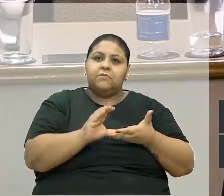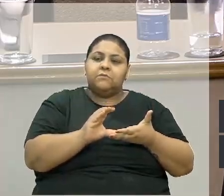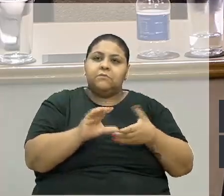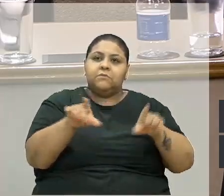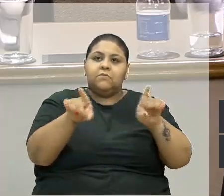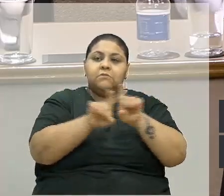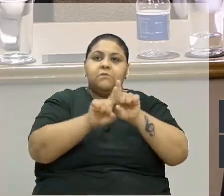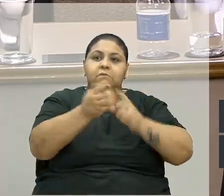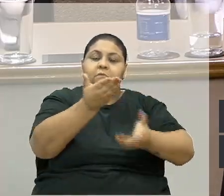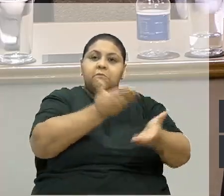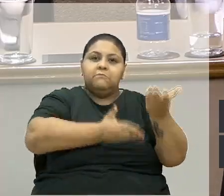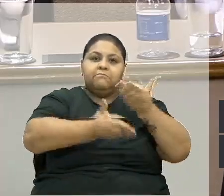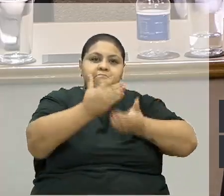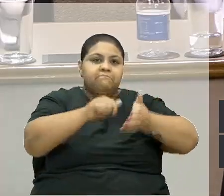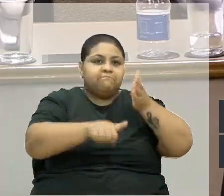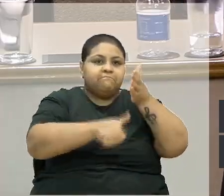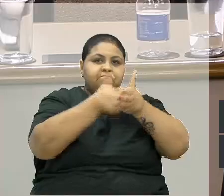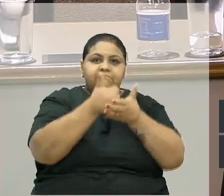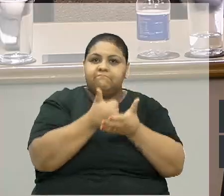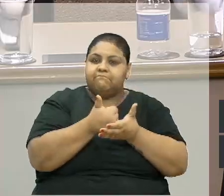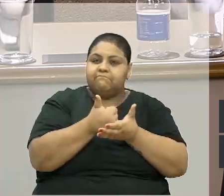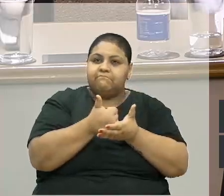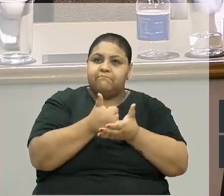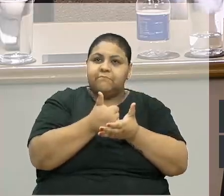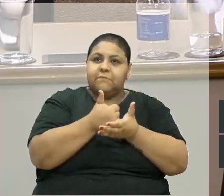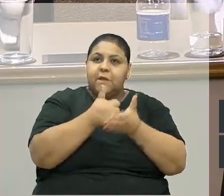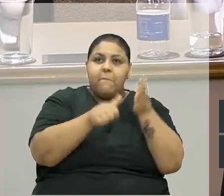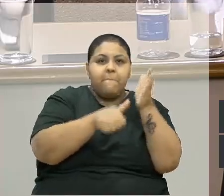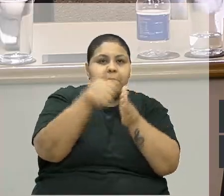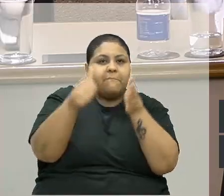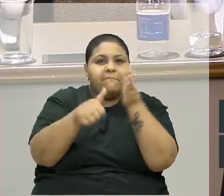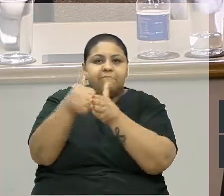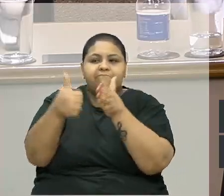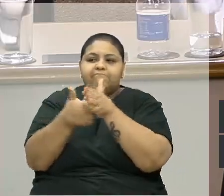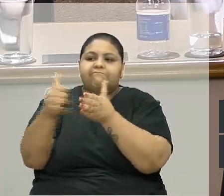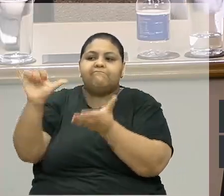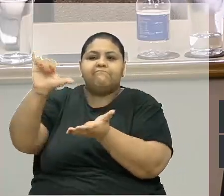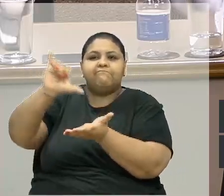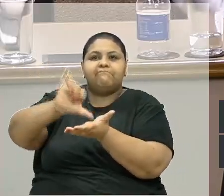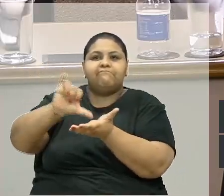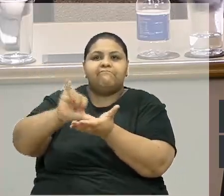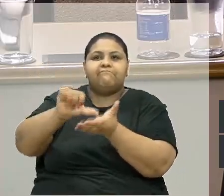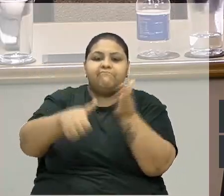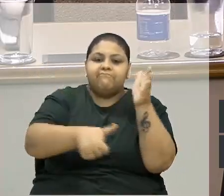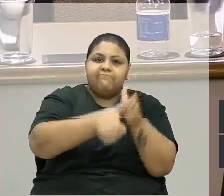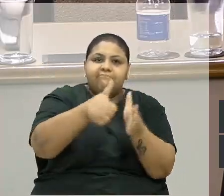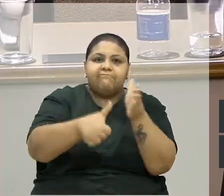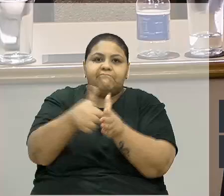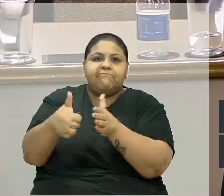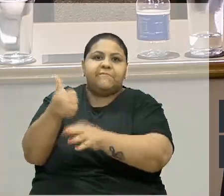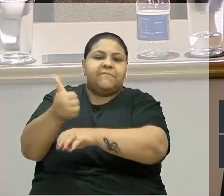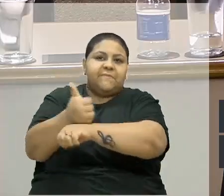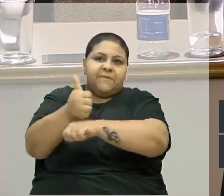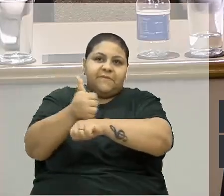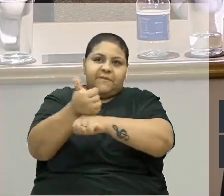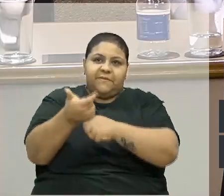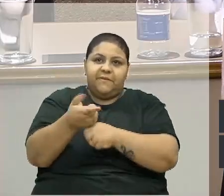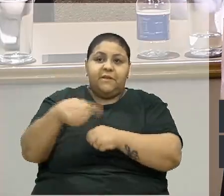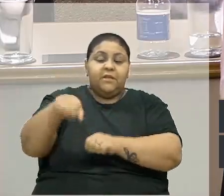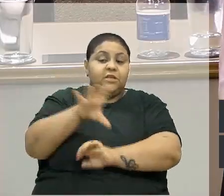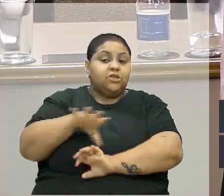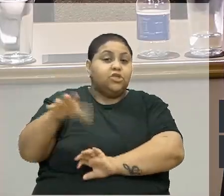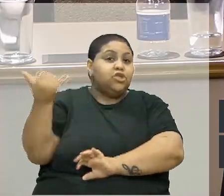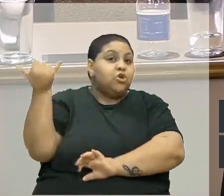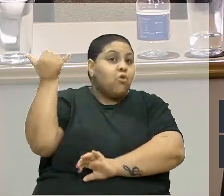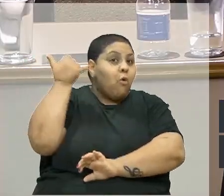um atendimento melhor. E é o aperfeiçoamento, é um centro de aperfeiçoamento profissional. E a gente ouve